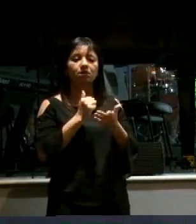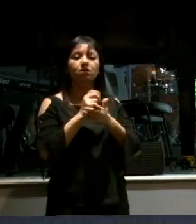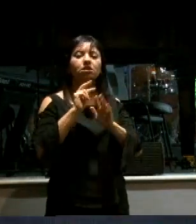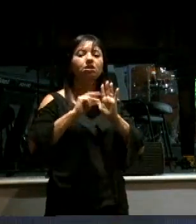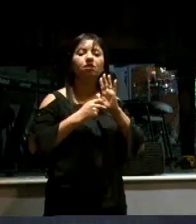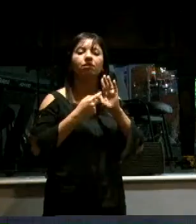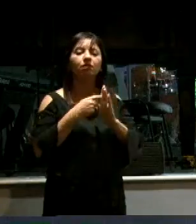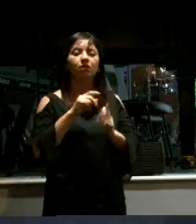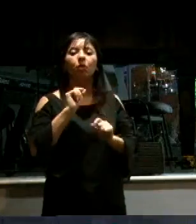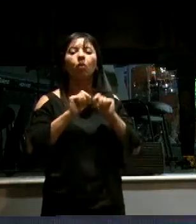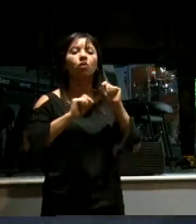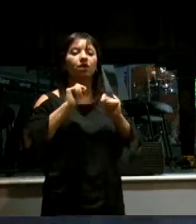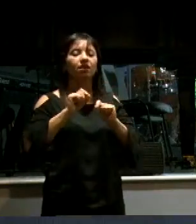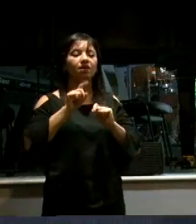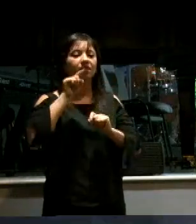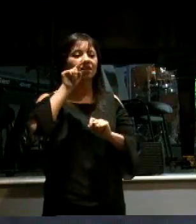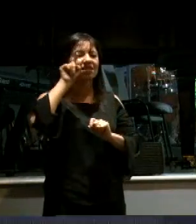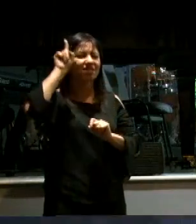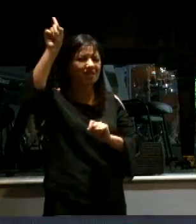Mulheres,